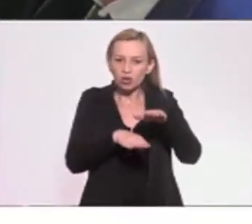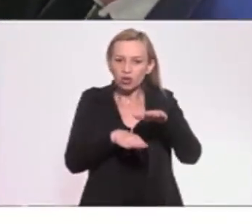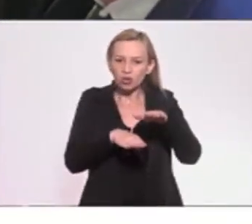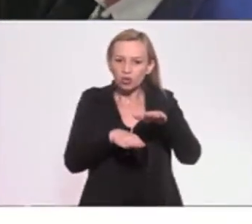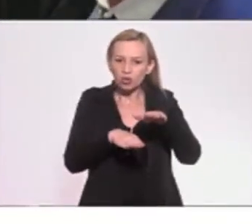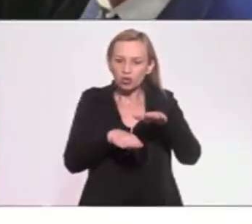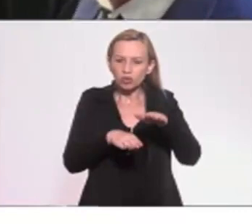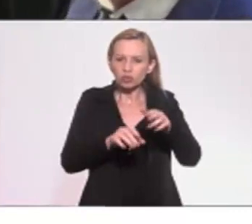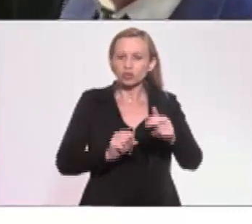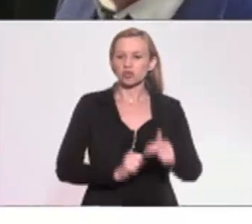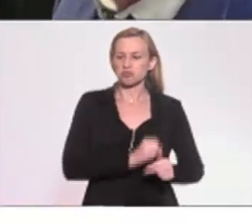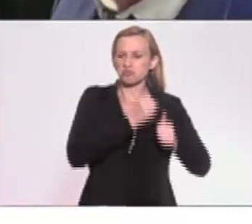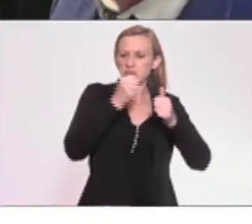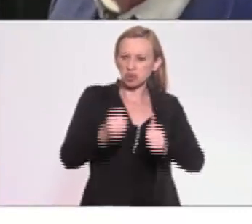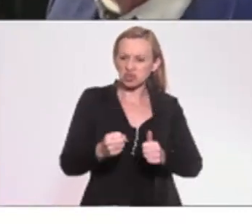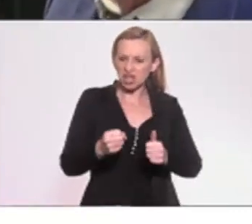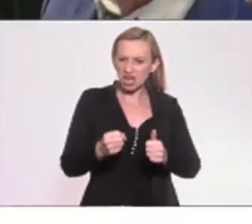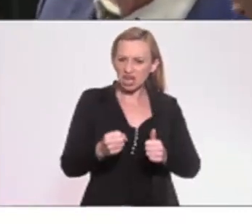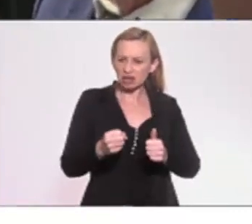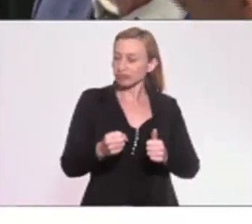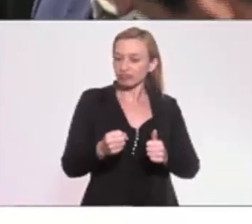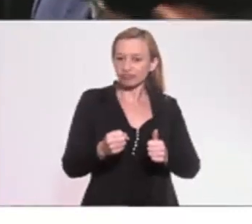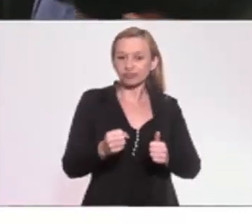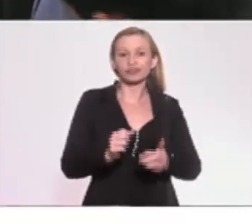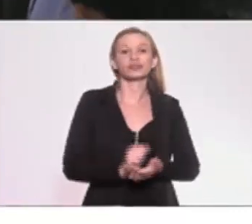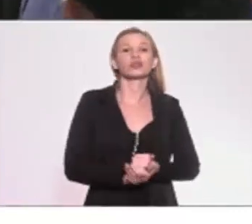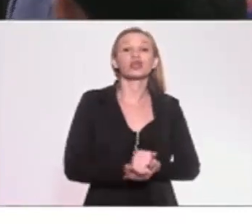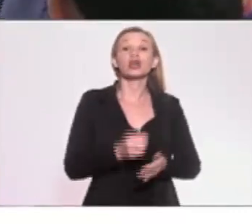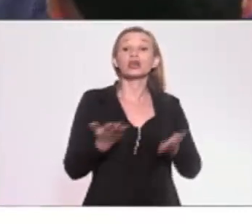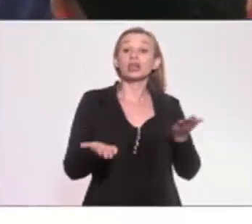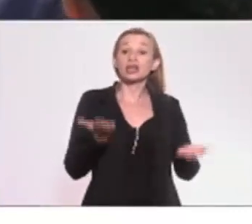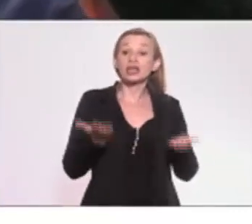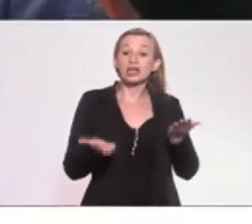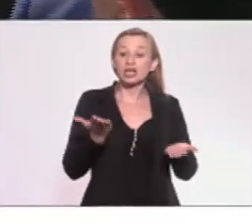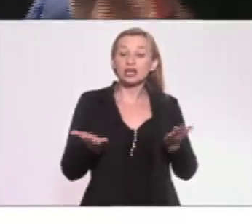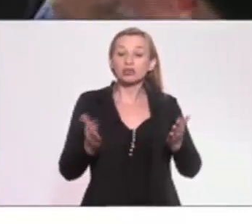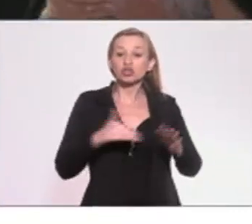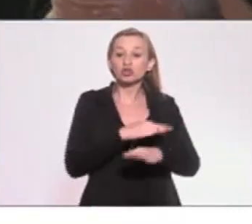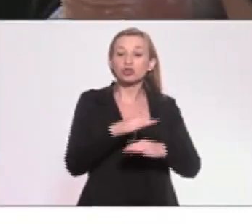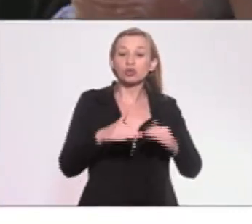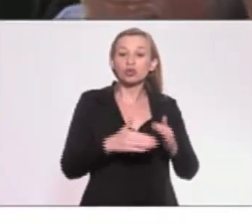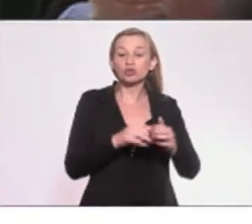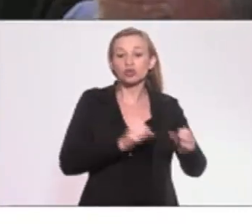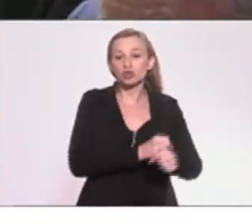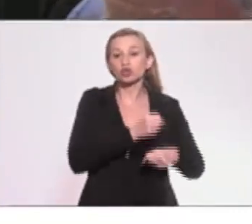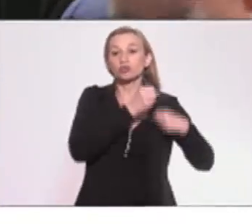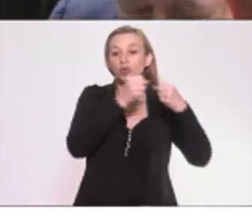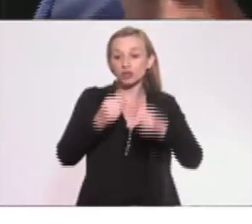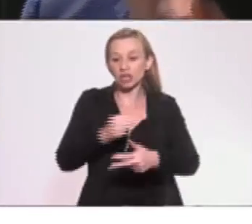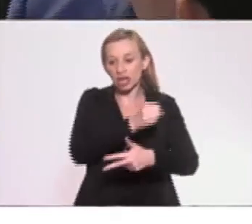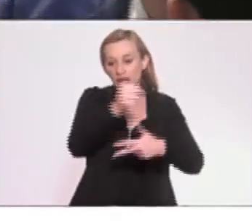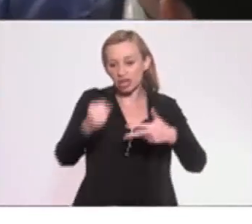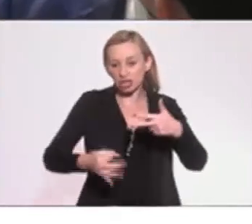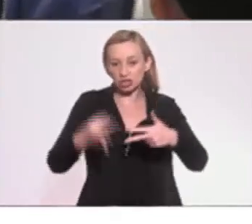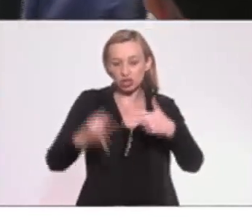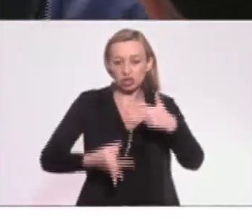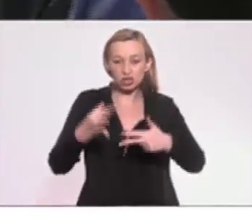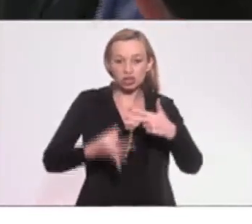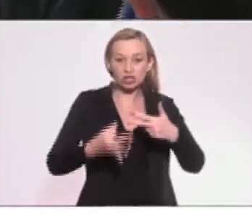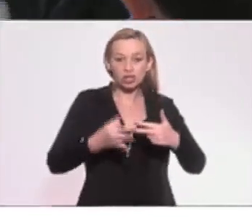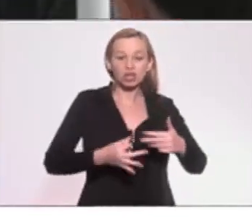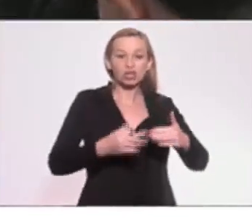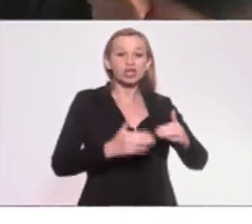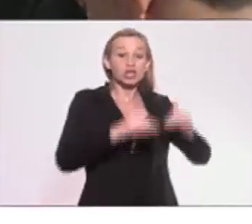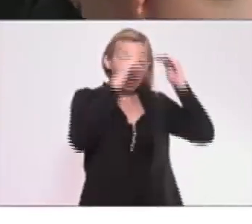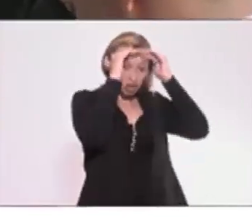poder moderador. É o equilíbrio entre os poderes, é o respeito às liberdades individuais, é o respeito aos direitos sociais, é o respeito às